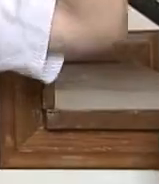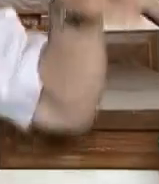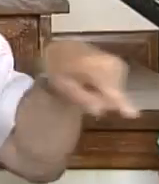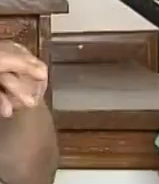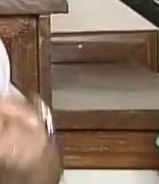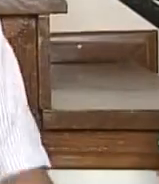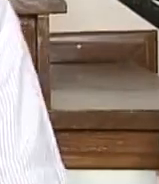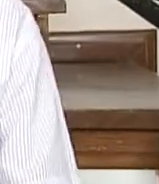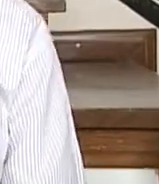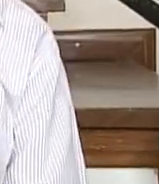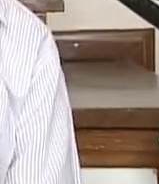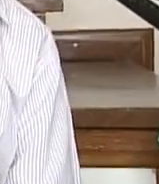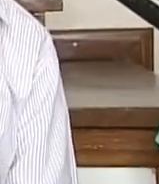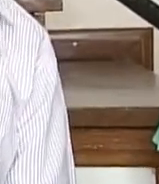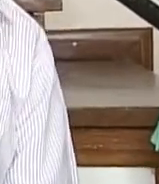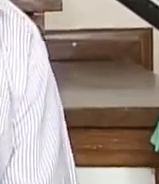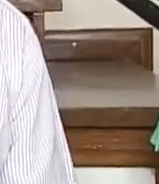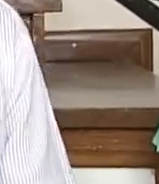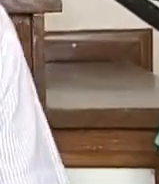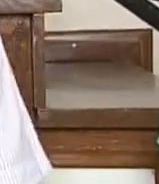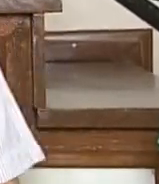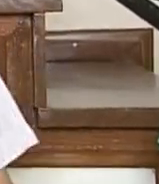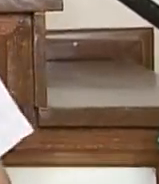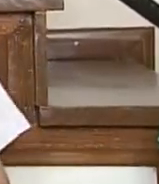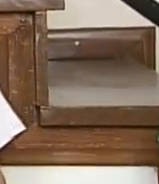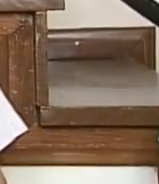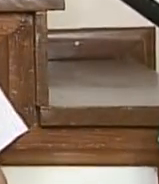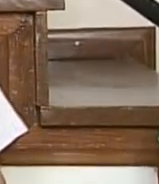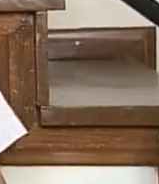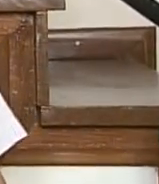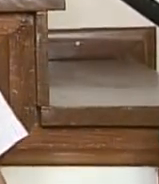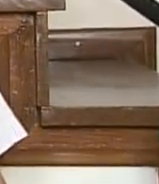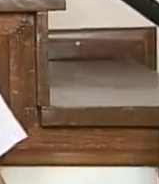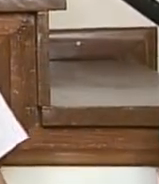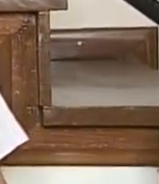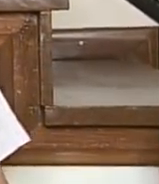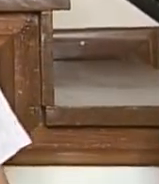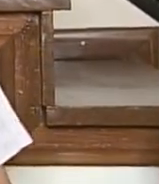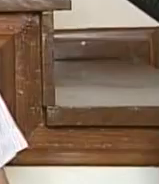Sempre eu chamei a atenção para que fossem intérpretes e minha filha hoje é.